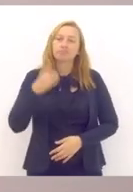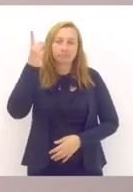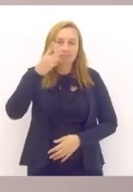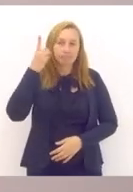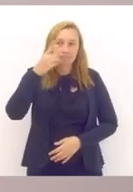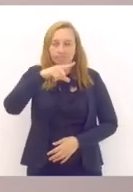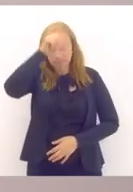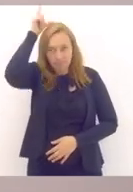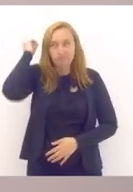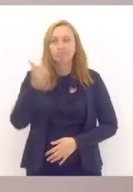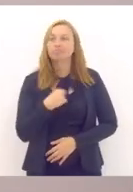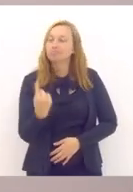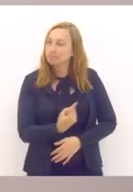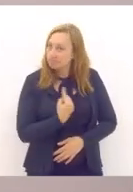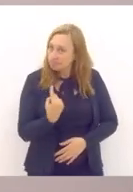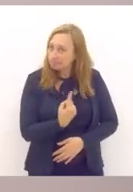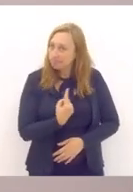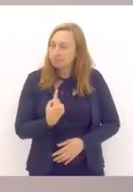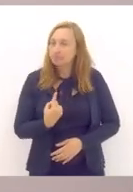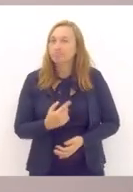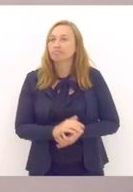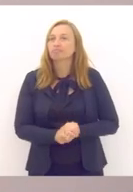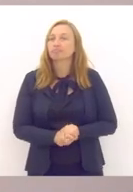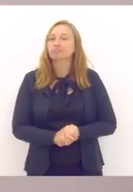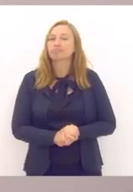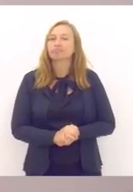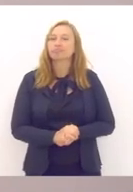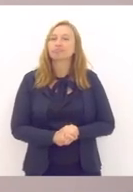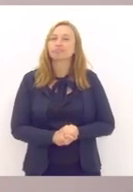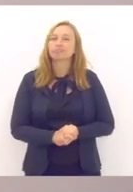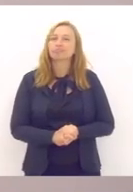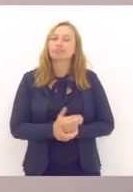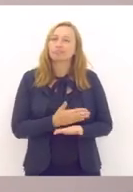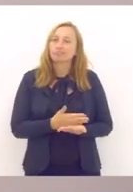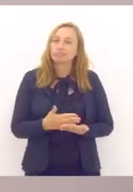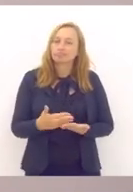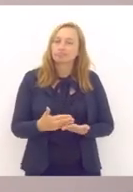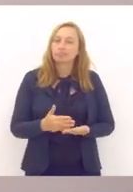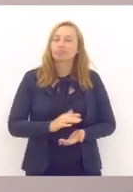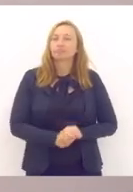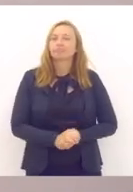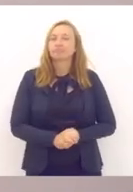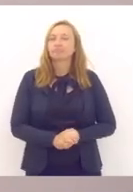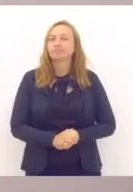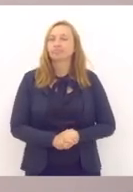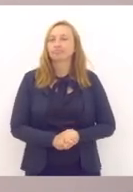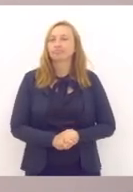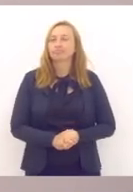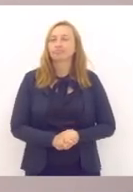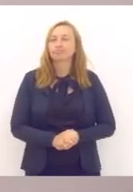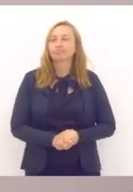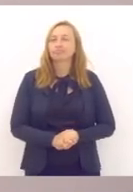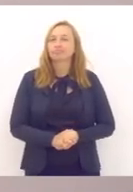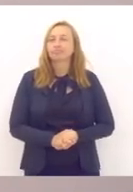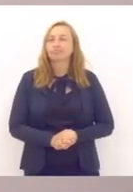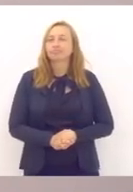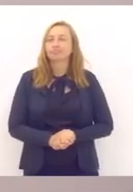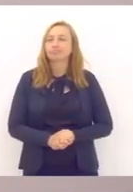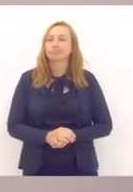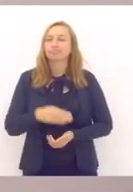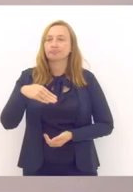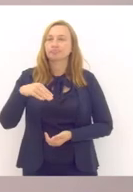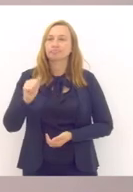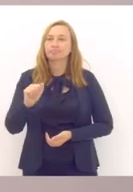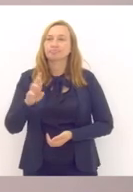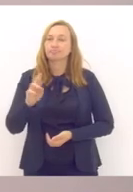já estamos nos instrumentalizando com a matriz de insumo produto